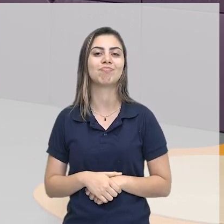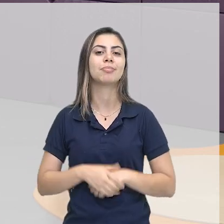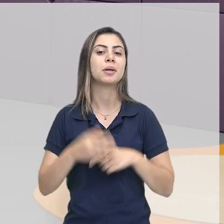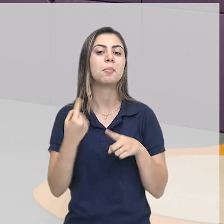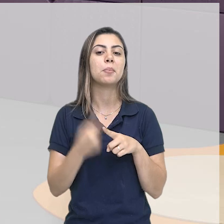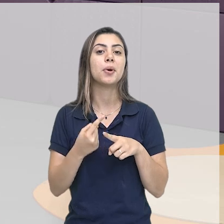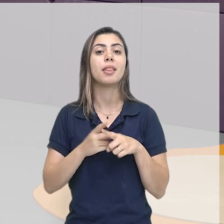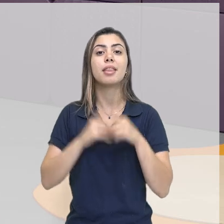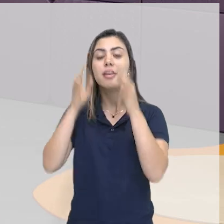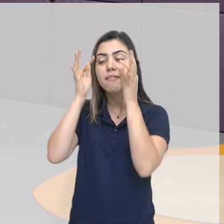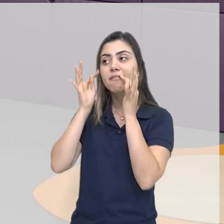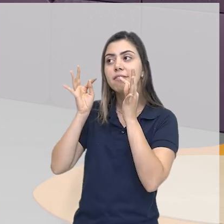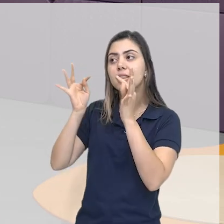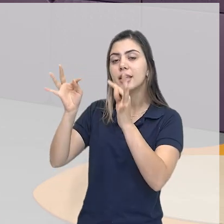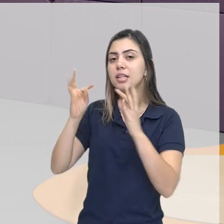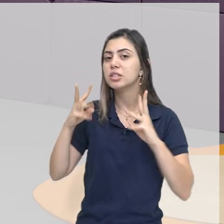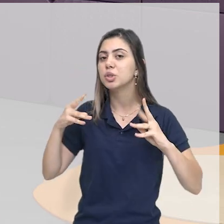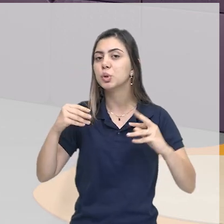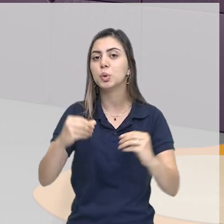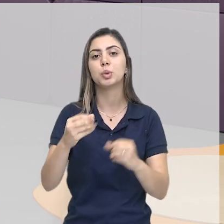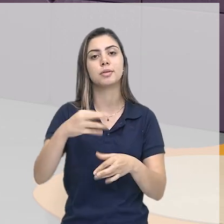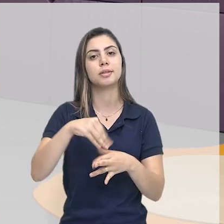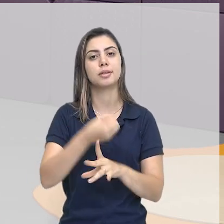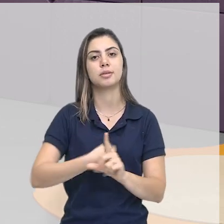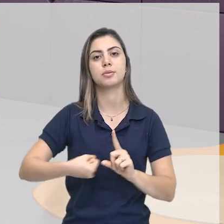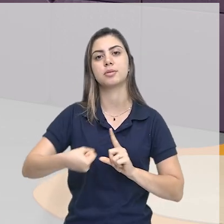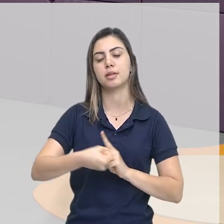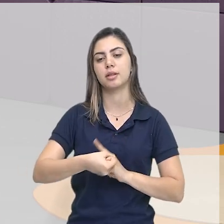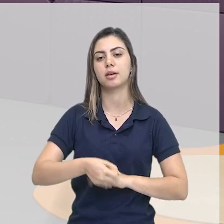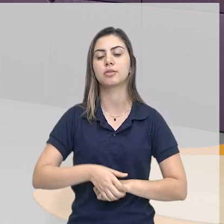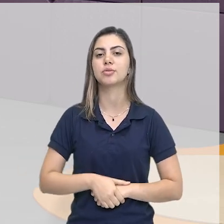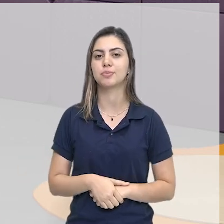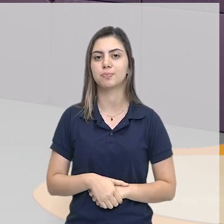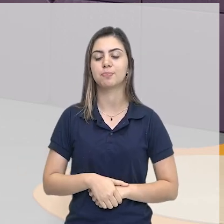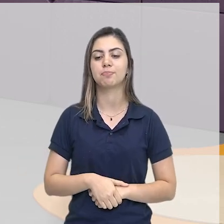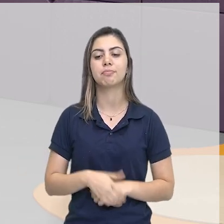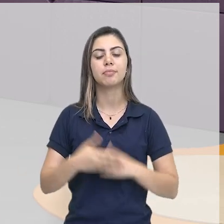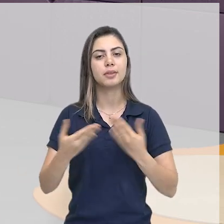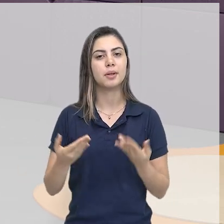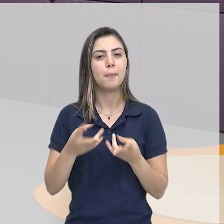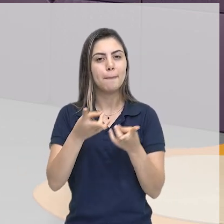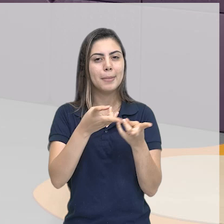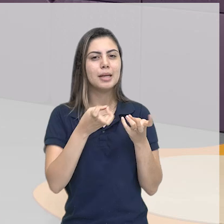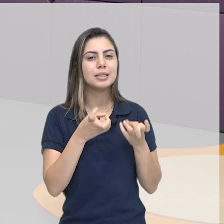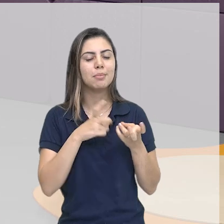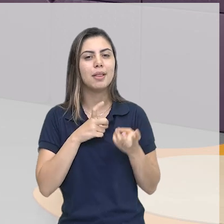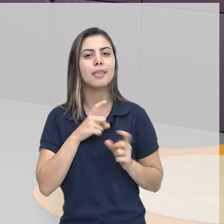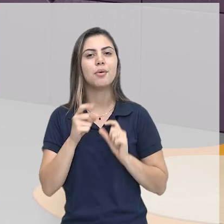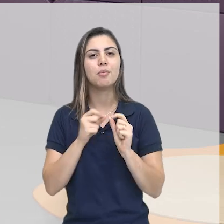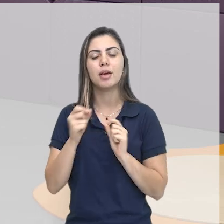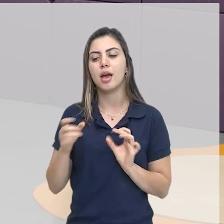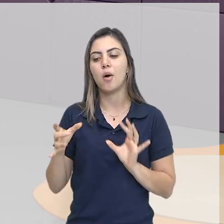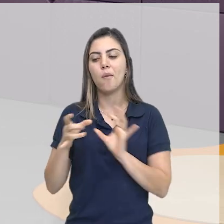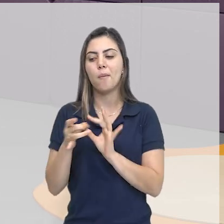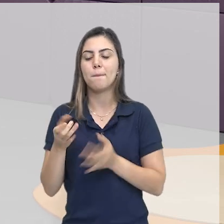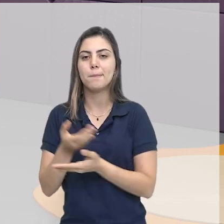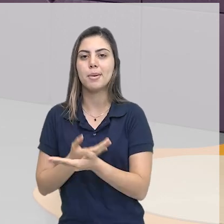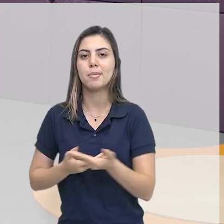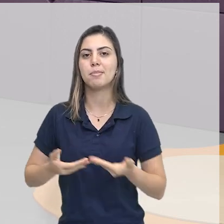da fidelidade. Então você tem aí as conexões justamente, né,